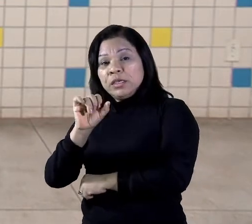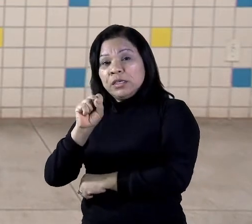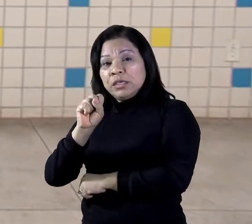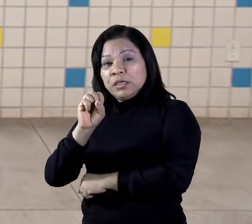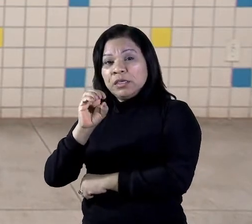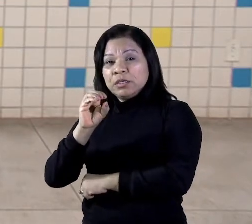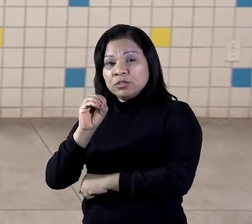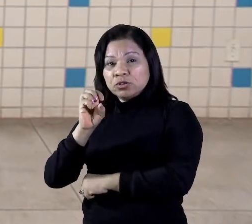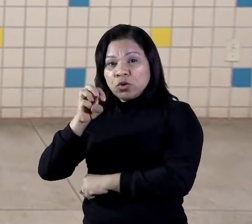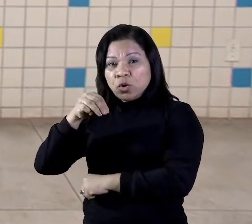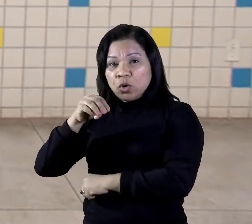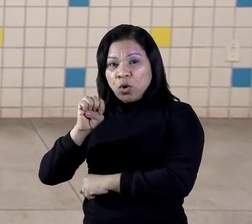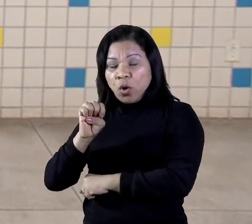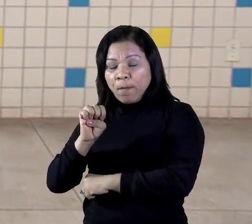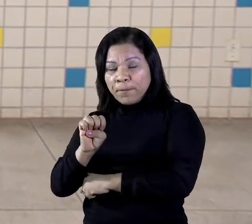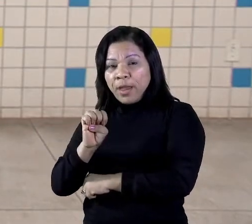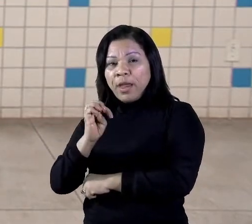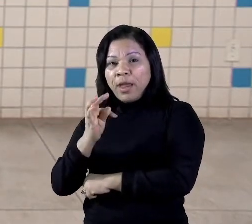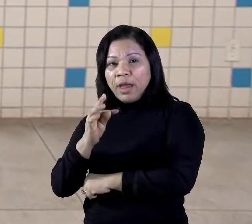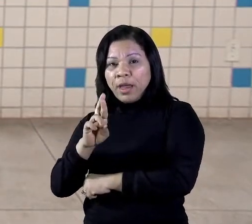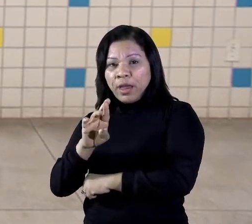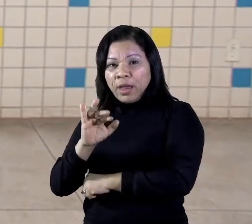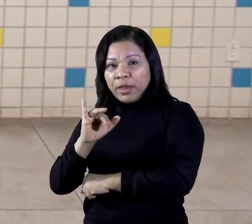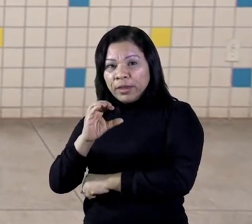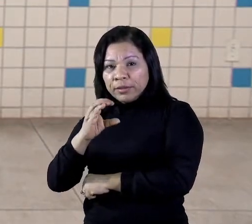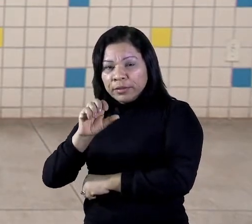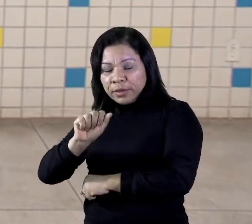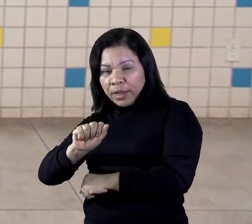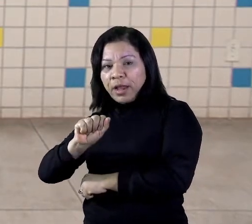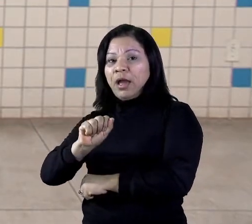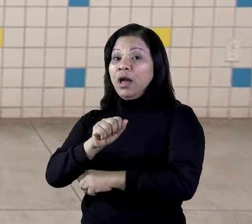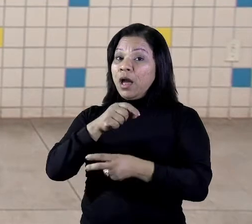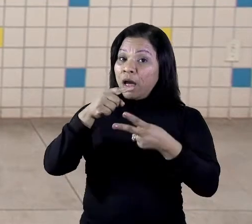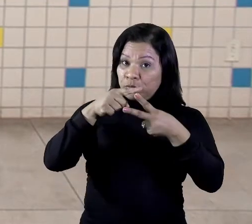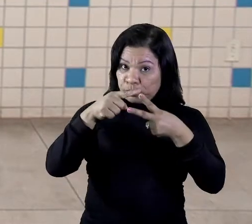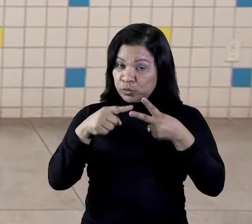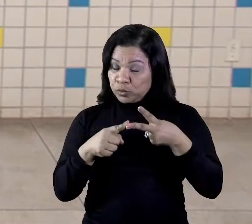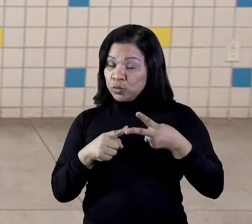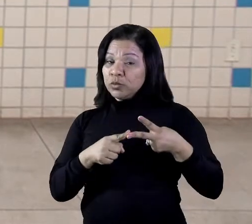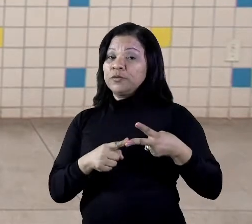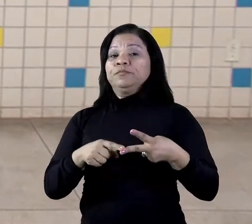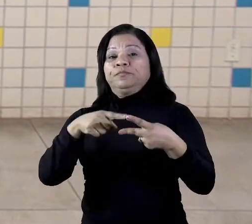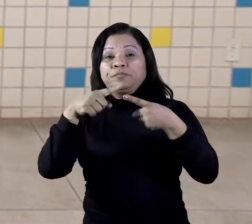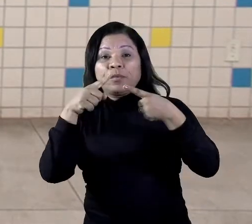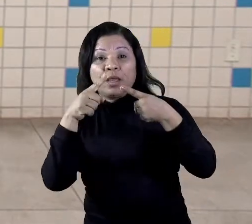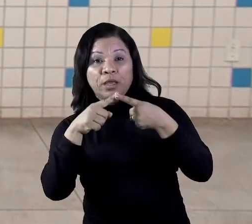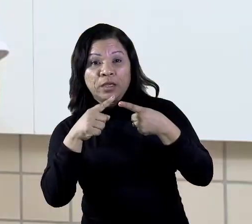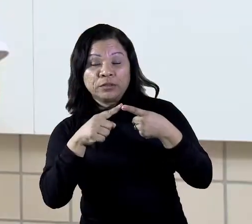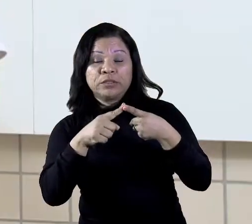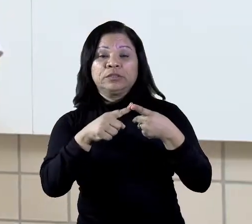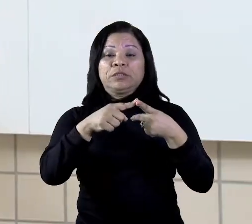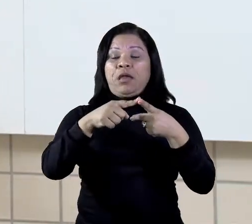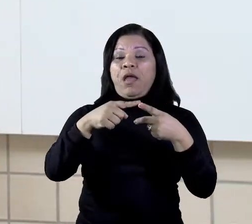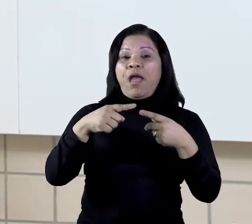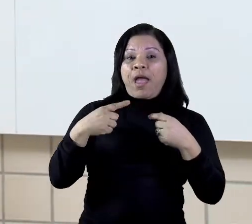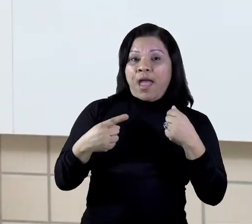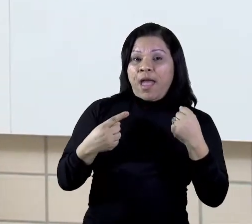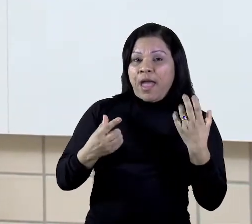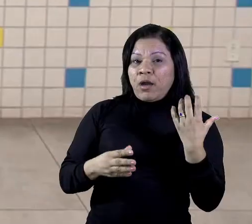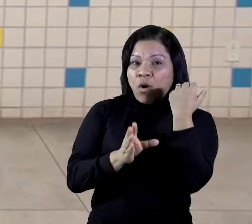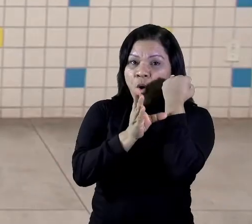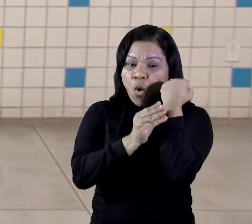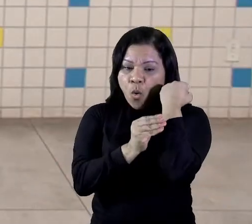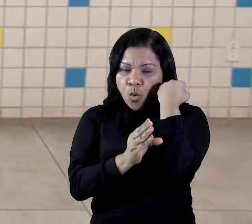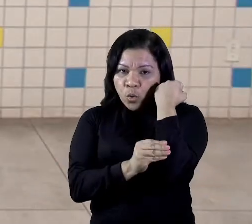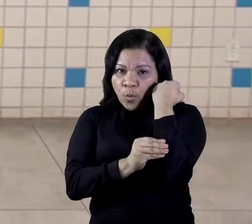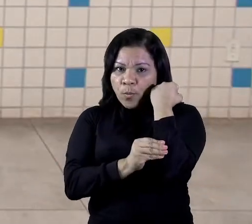Não, isotônico é quando ocorre quando o músculo se encurta. Naquele desenho